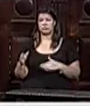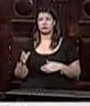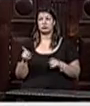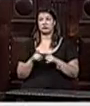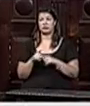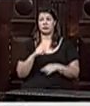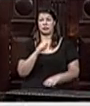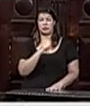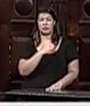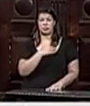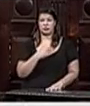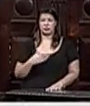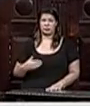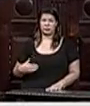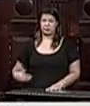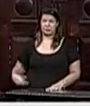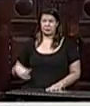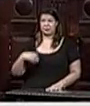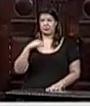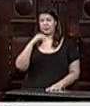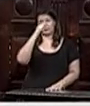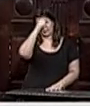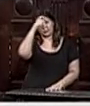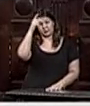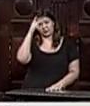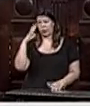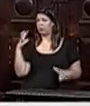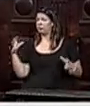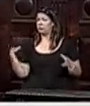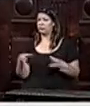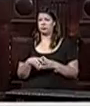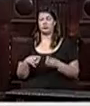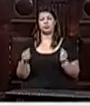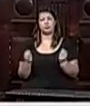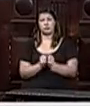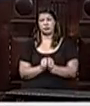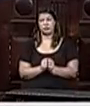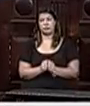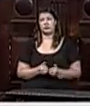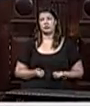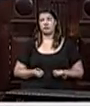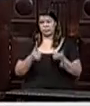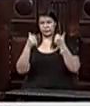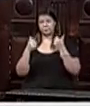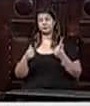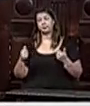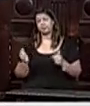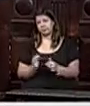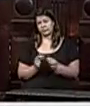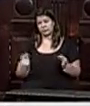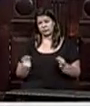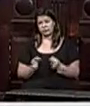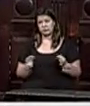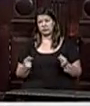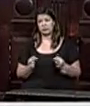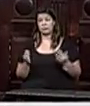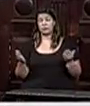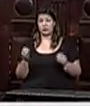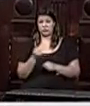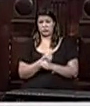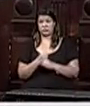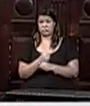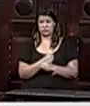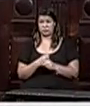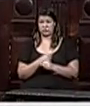eleições municipais. Isso é um desenho possível, né? Não é simples, não é óbvio, mas é um desenho possível. Faríamos eleições este ano